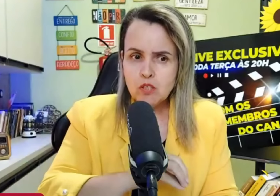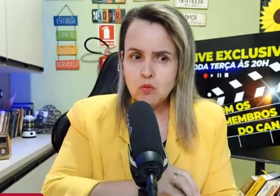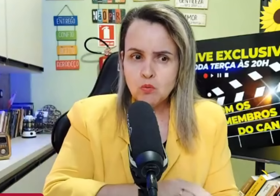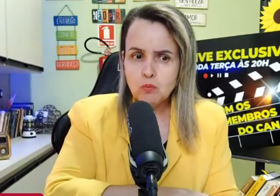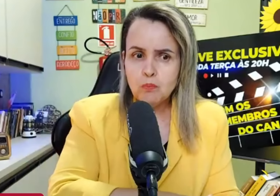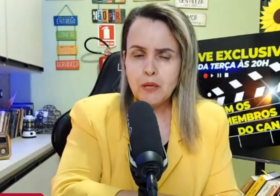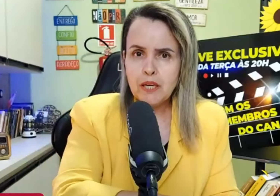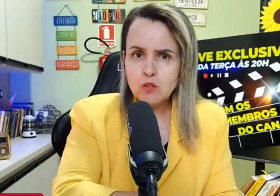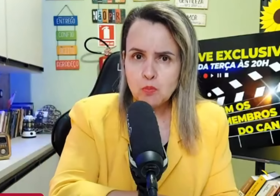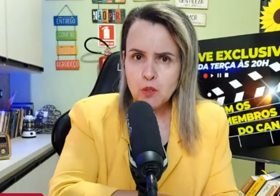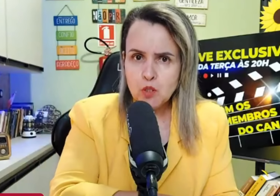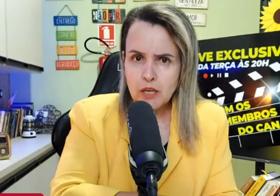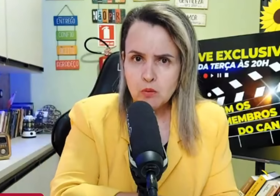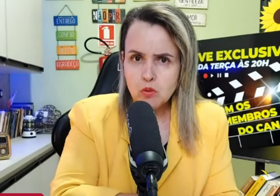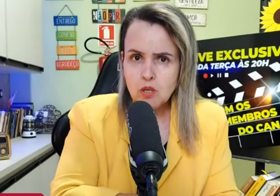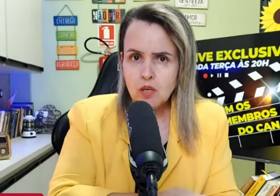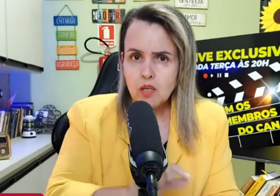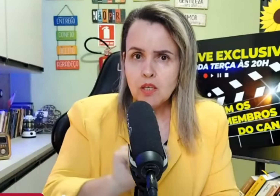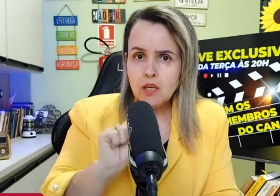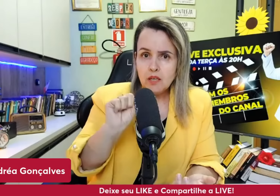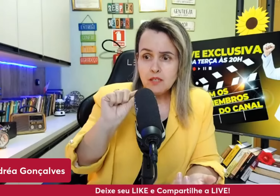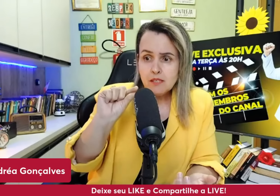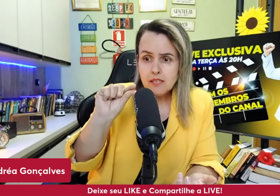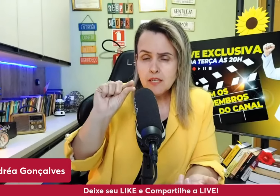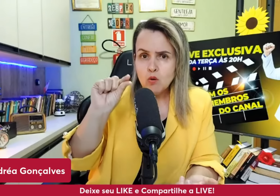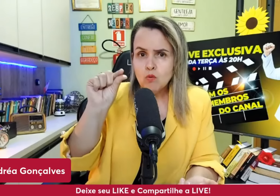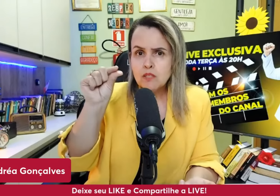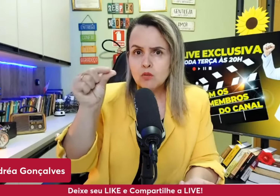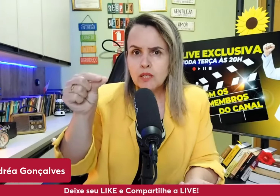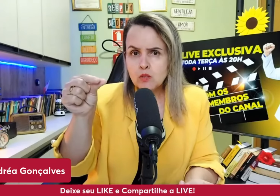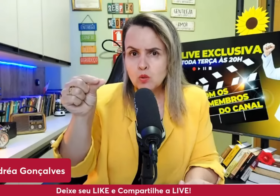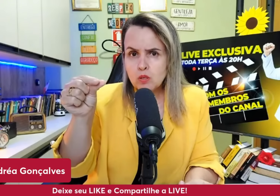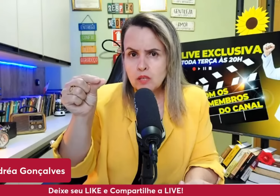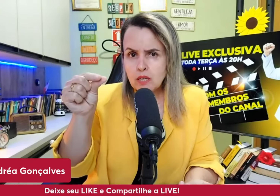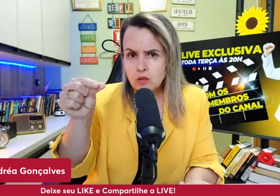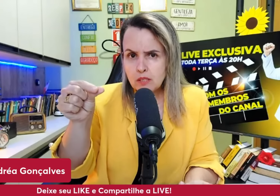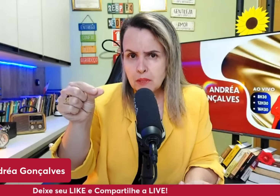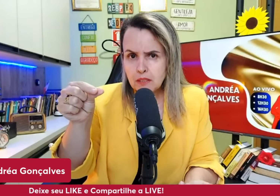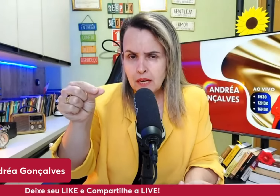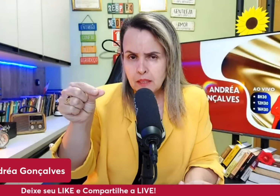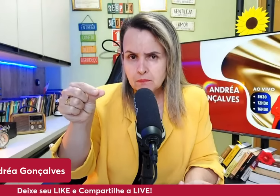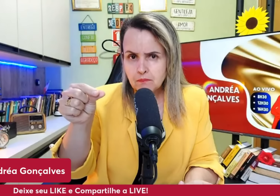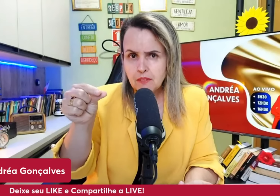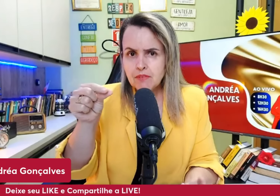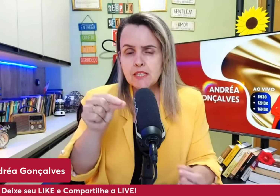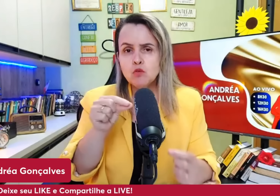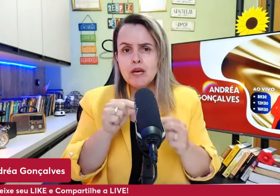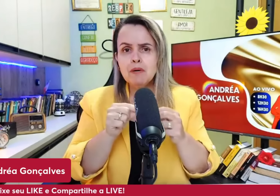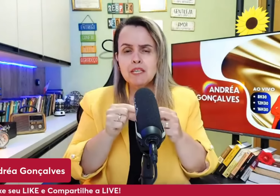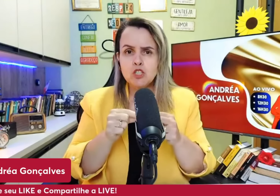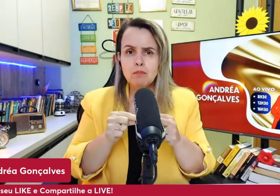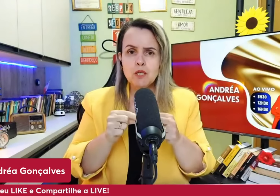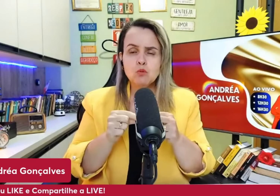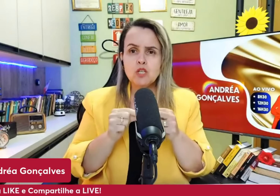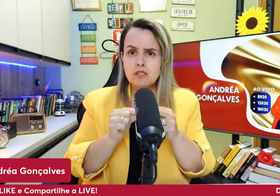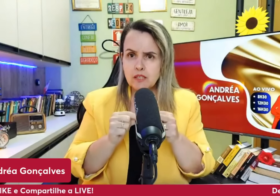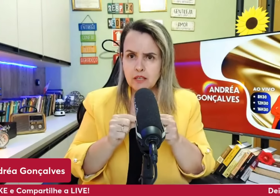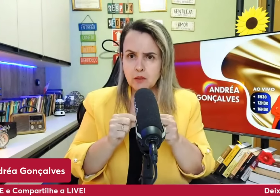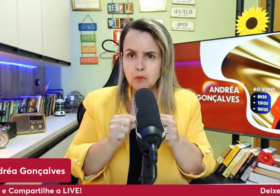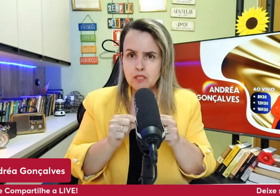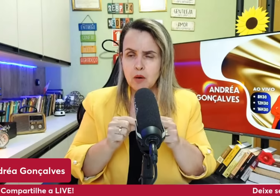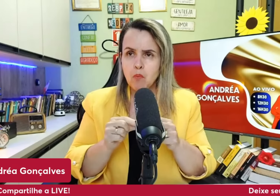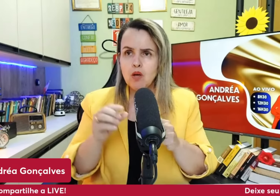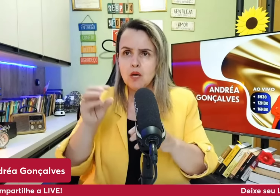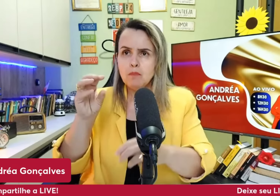projetos são pequenos projetos que incir algumas alterações na lei orçamentária fazendo remanejamento de